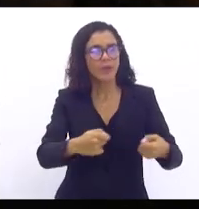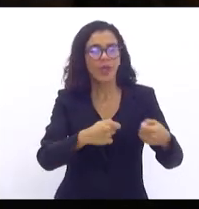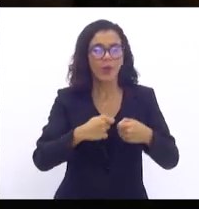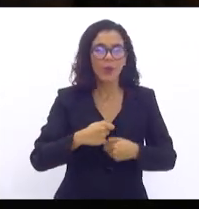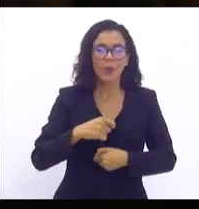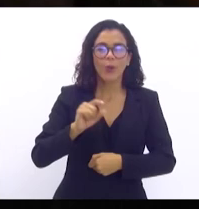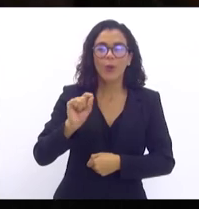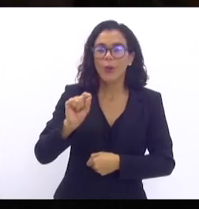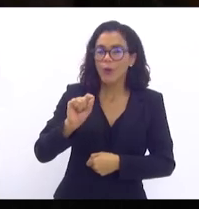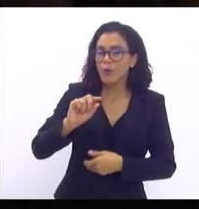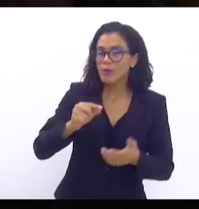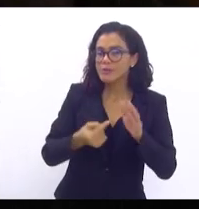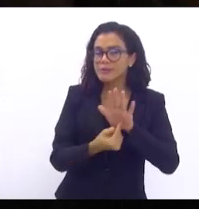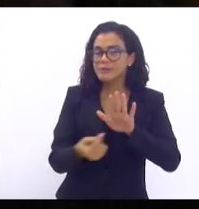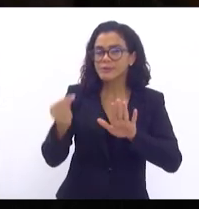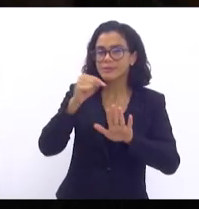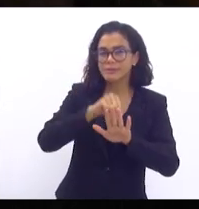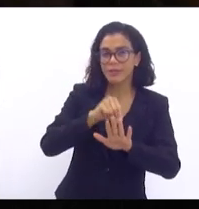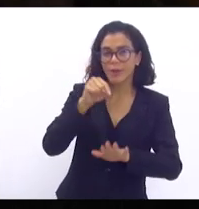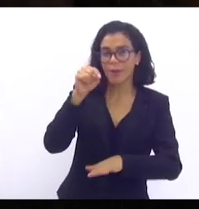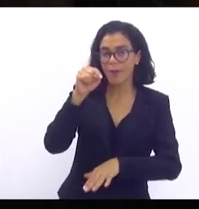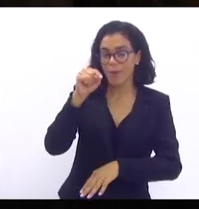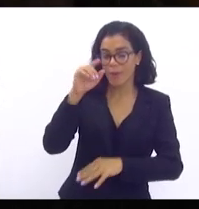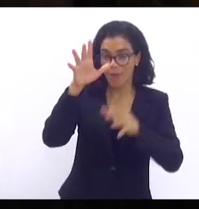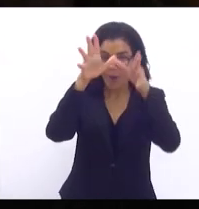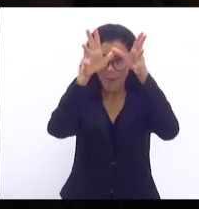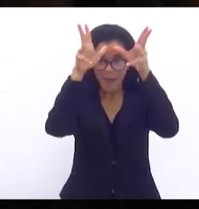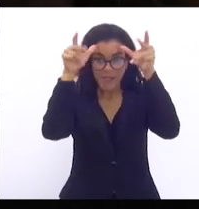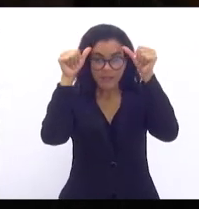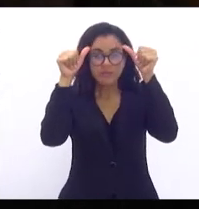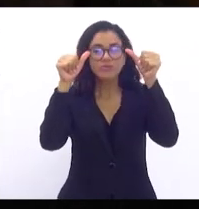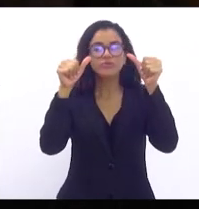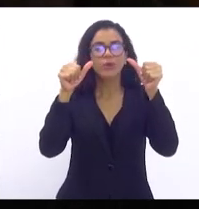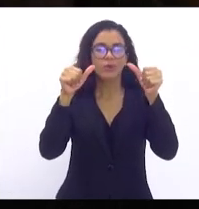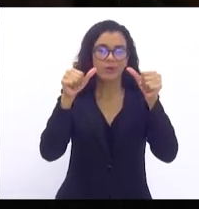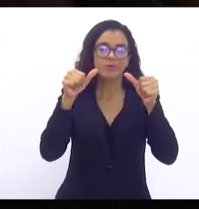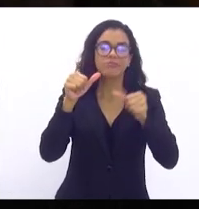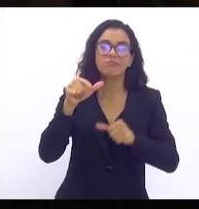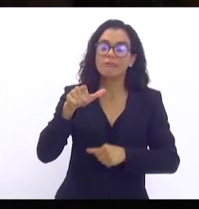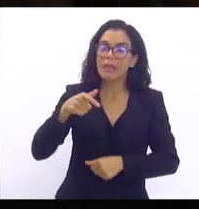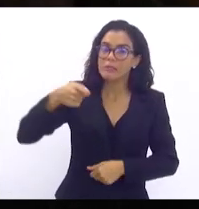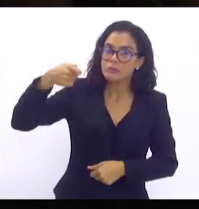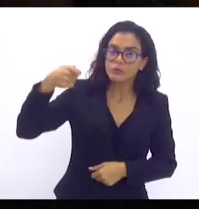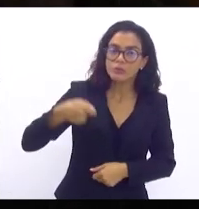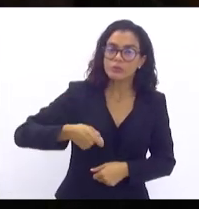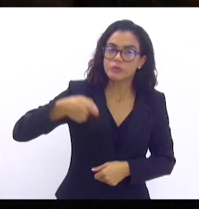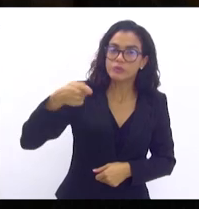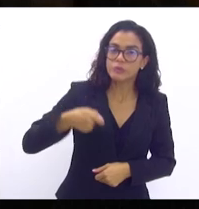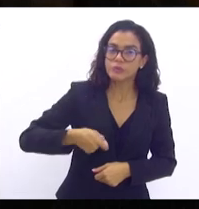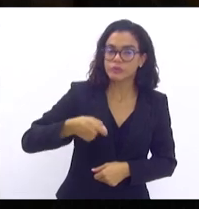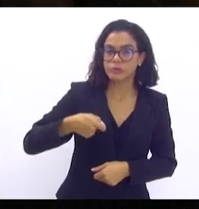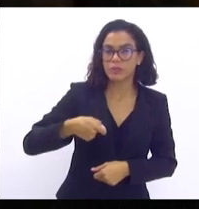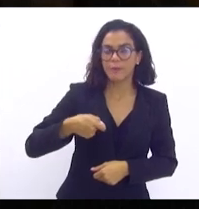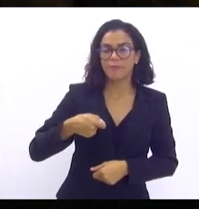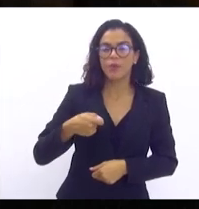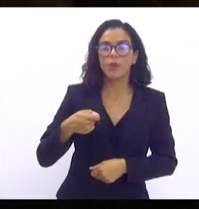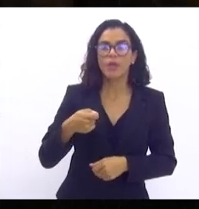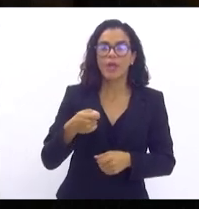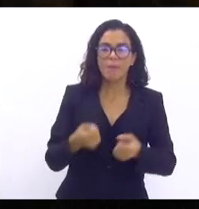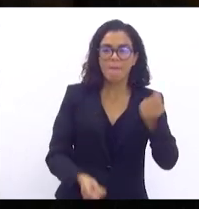pulmão respiratório, que é o Amazonas, está sendo duramente